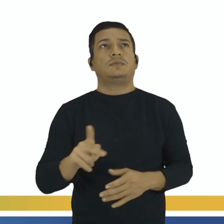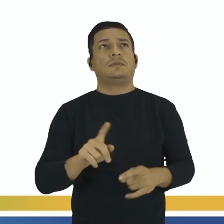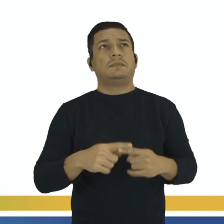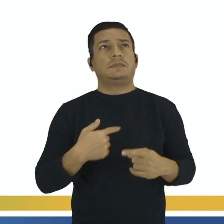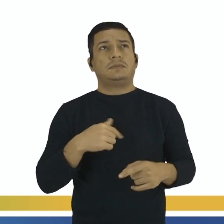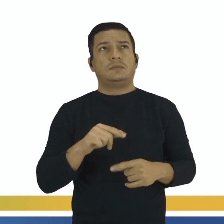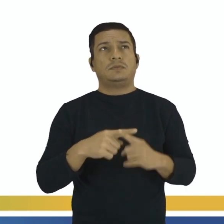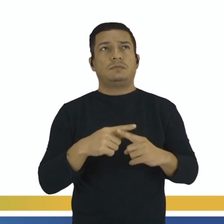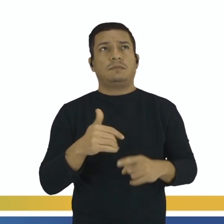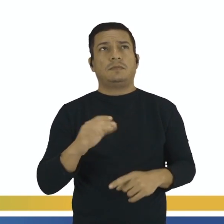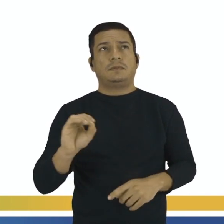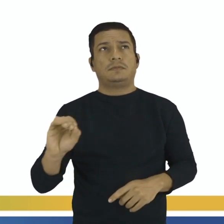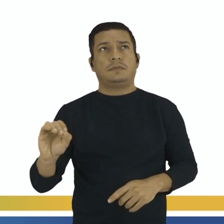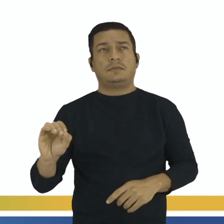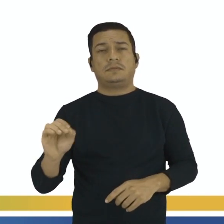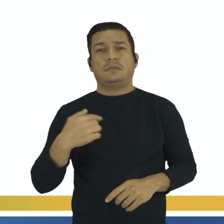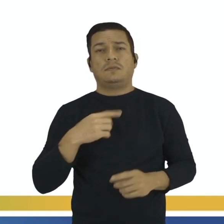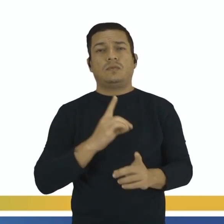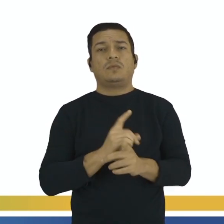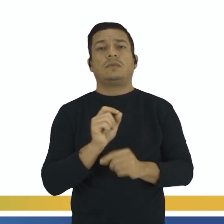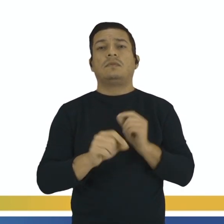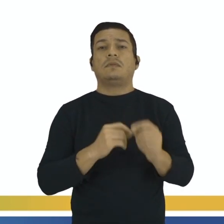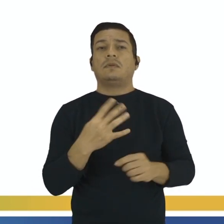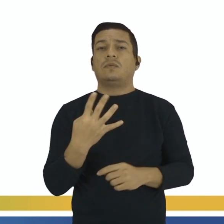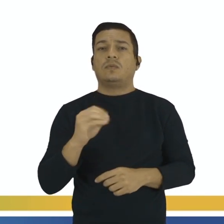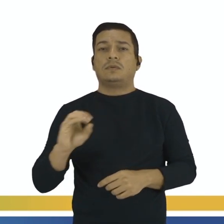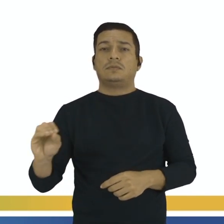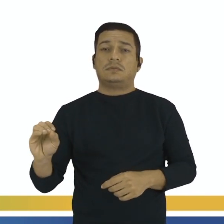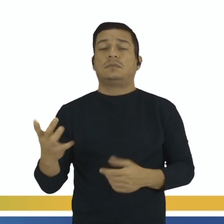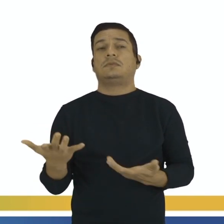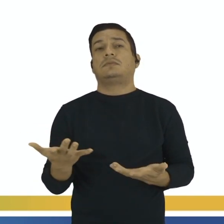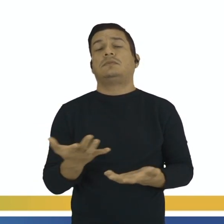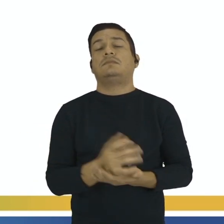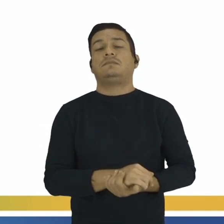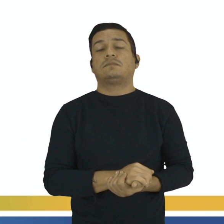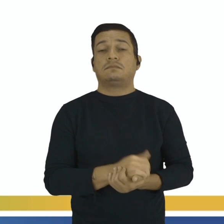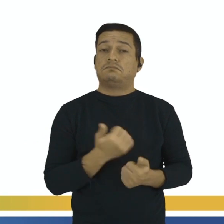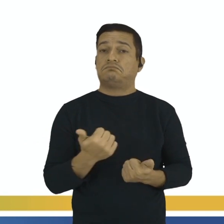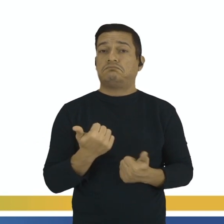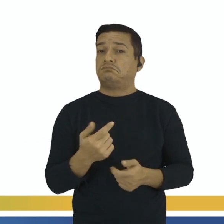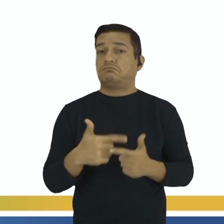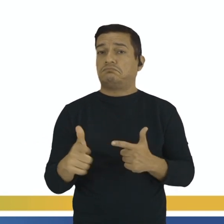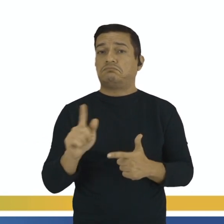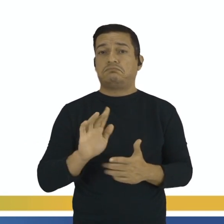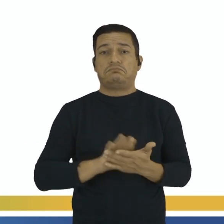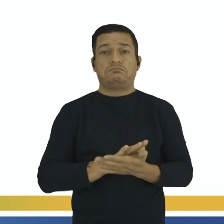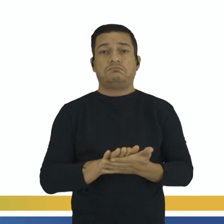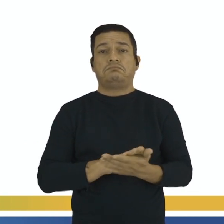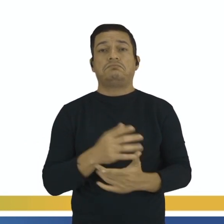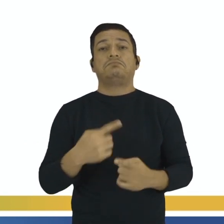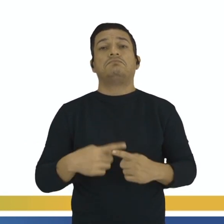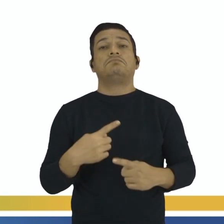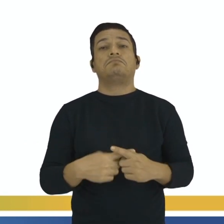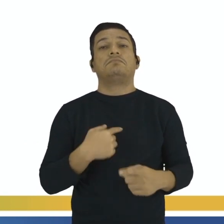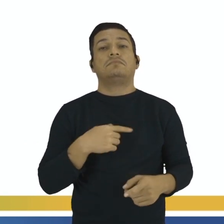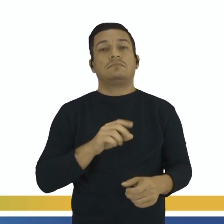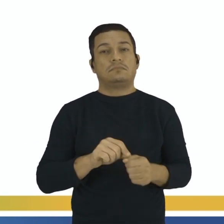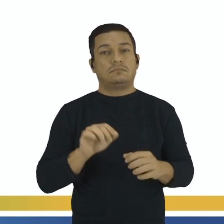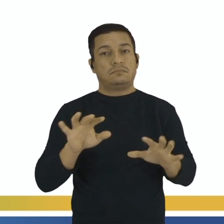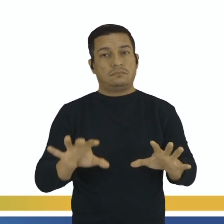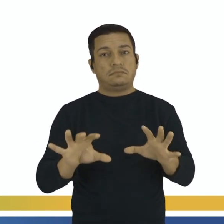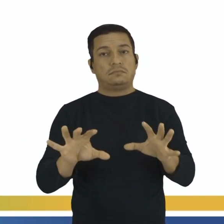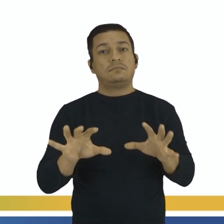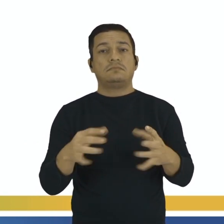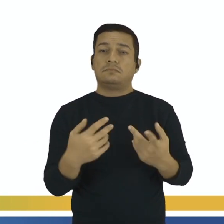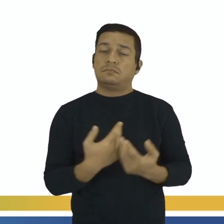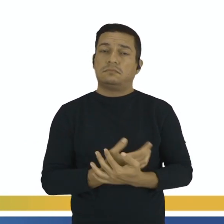eu multiplicar por 100, eu vou encontrar 400. Tudo bem, não tem problema. Por quê? Eu também vou fazer a mesma